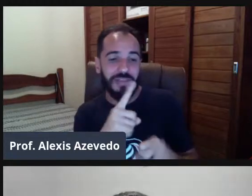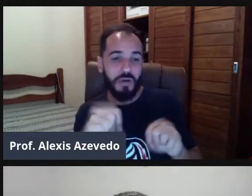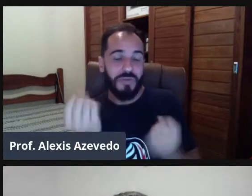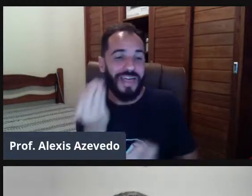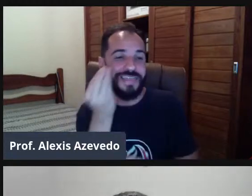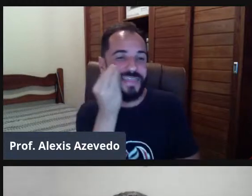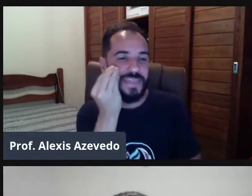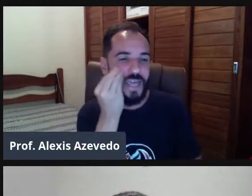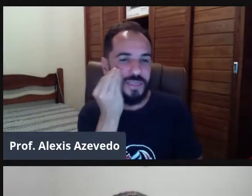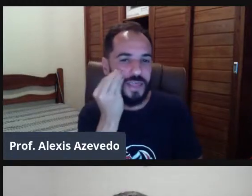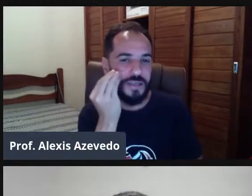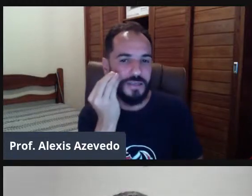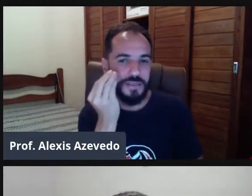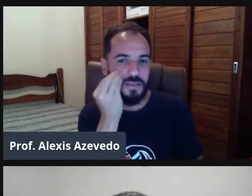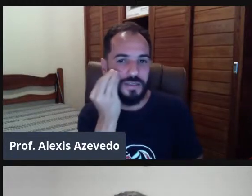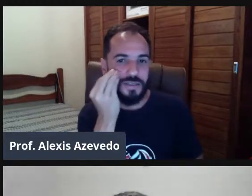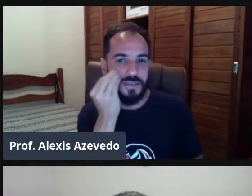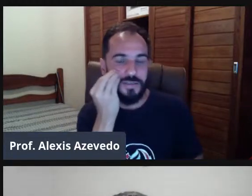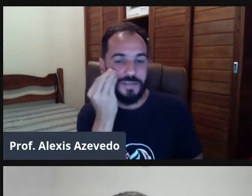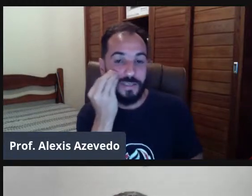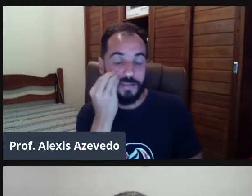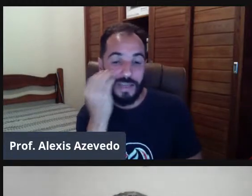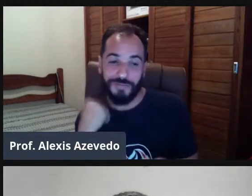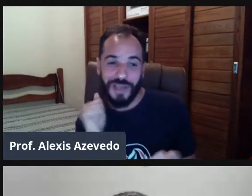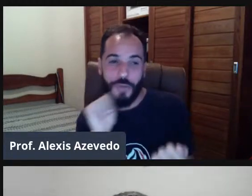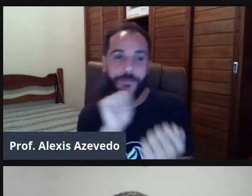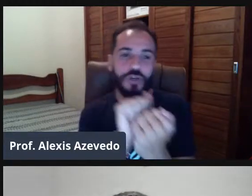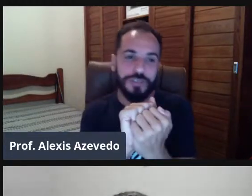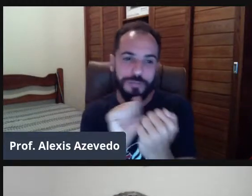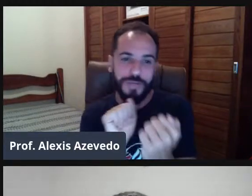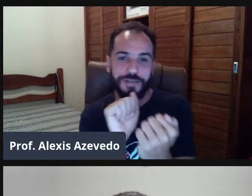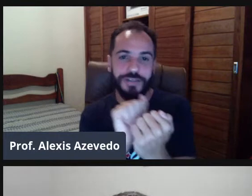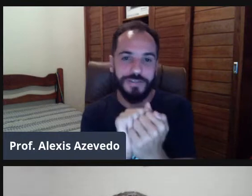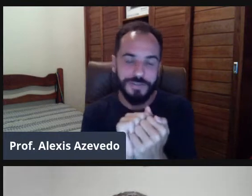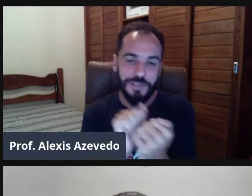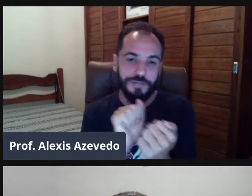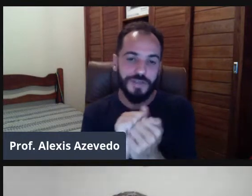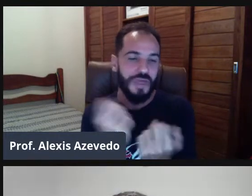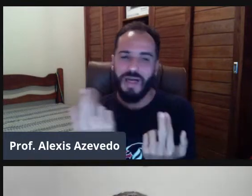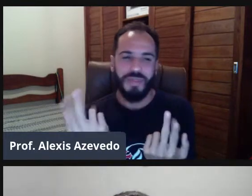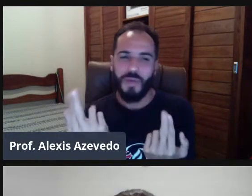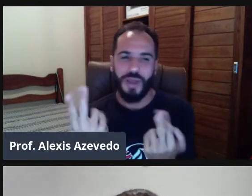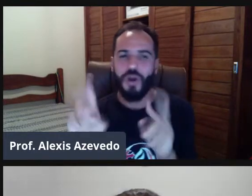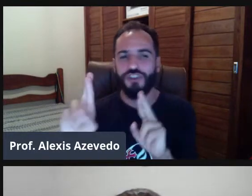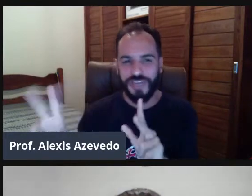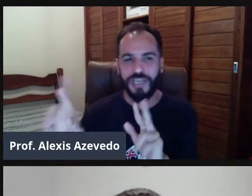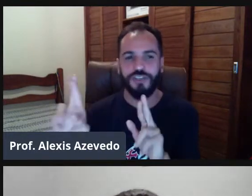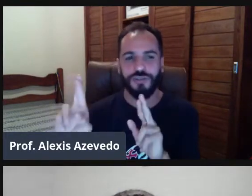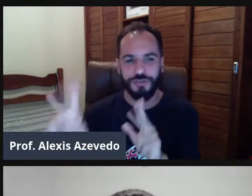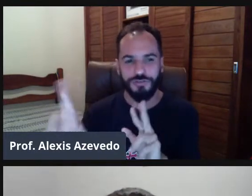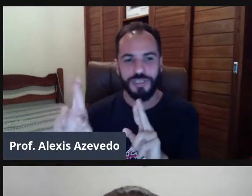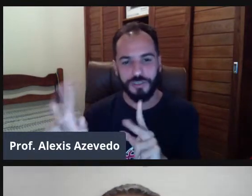tentar chegar ao próximo, né? Porque nunca é a mesma coisa, né?